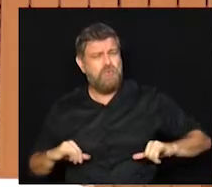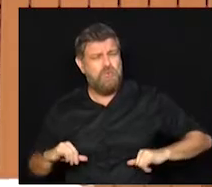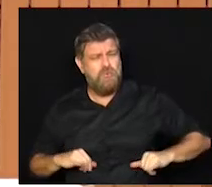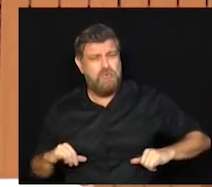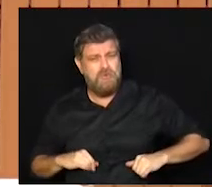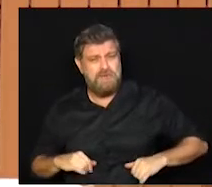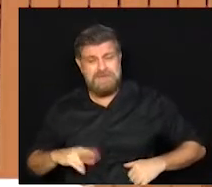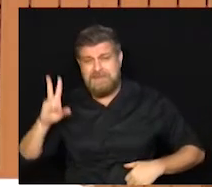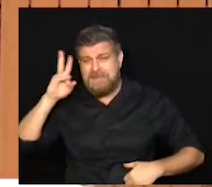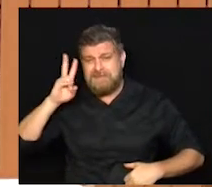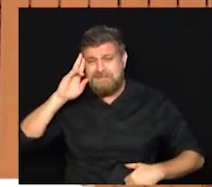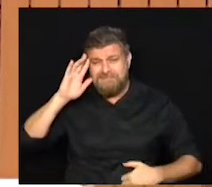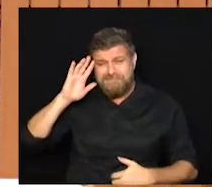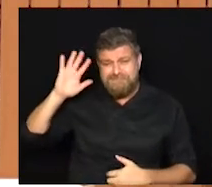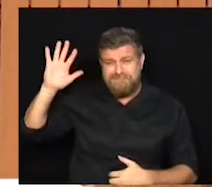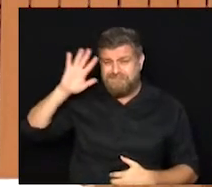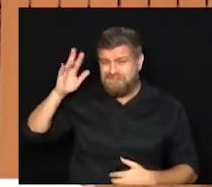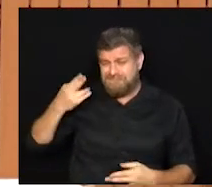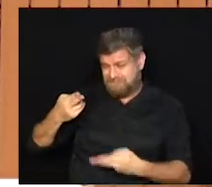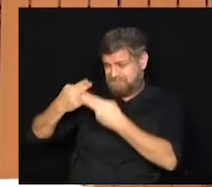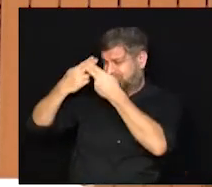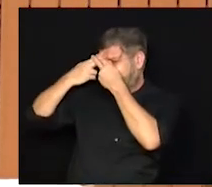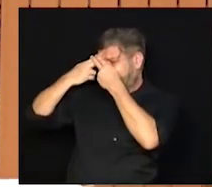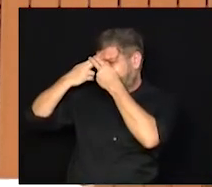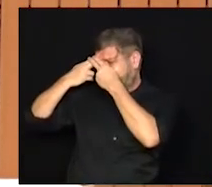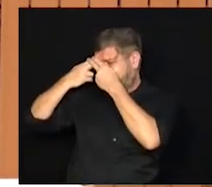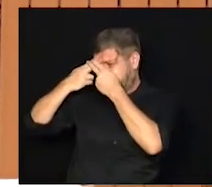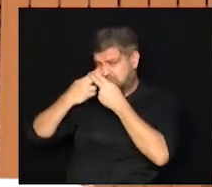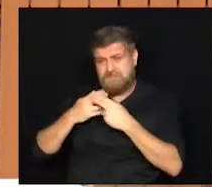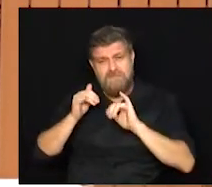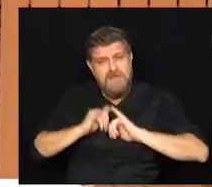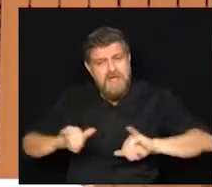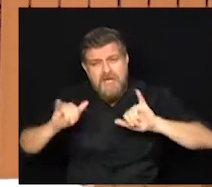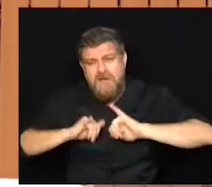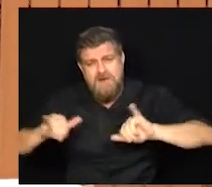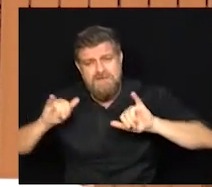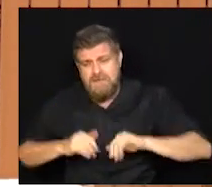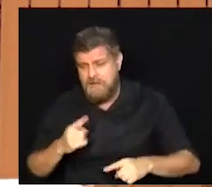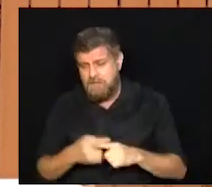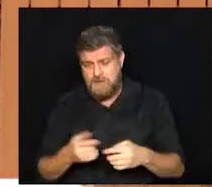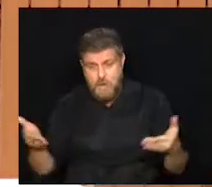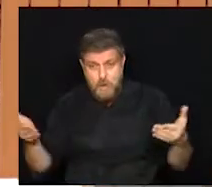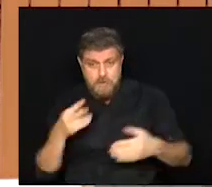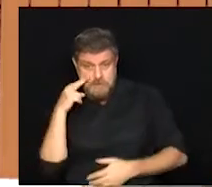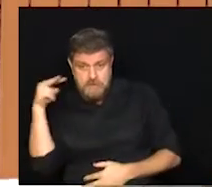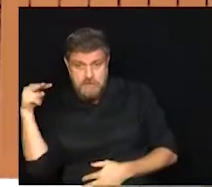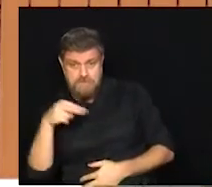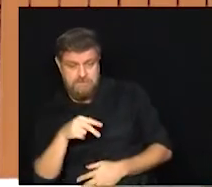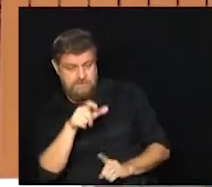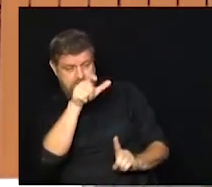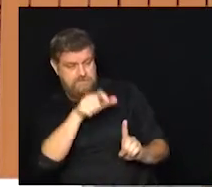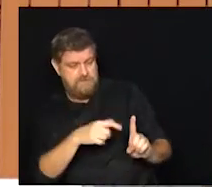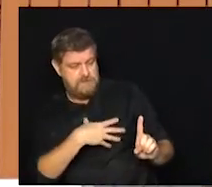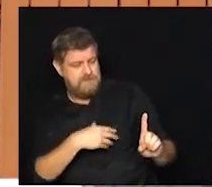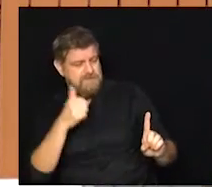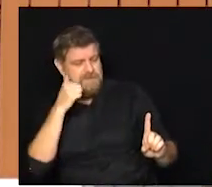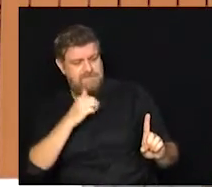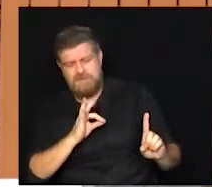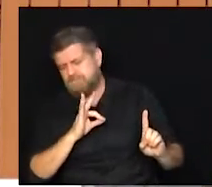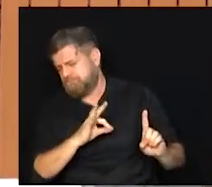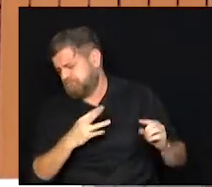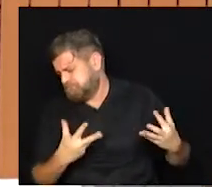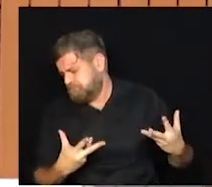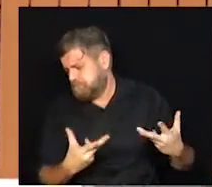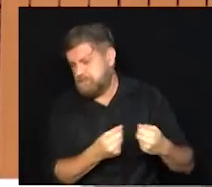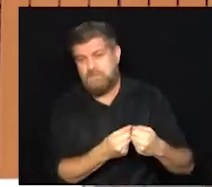algumas lembranças assim que eu gosto de falar, porque hoje, eu vejo minha filha hoje, é um espetáculo, então para mim hoje